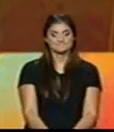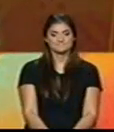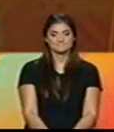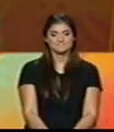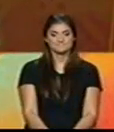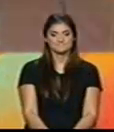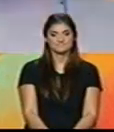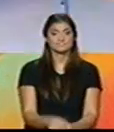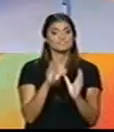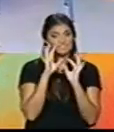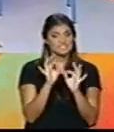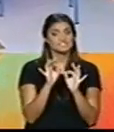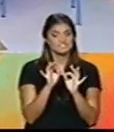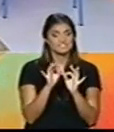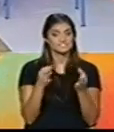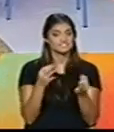E foi assim.